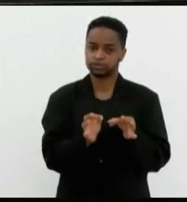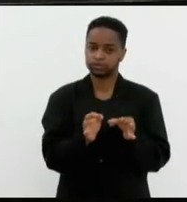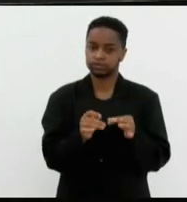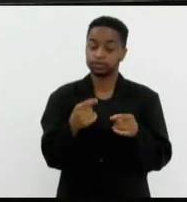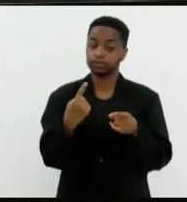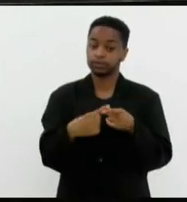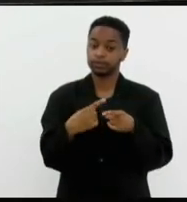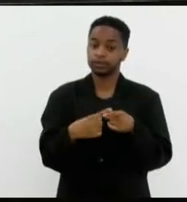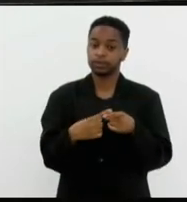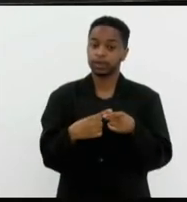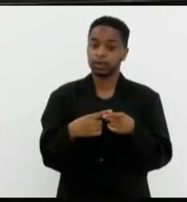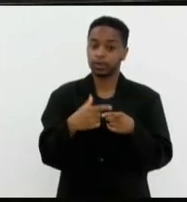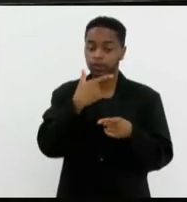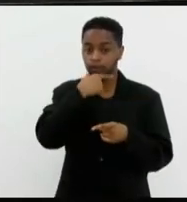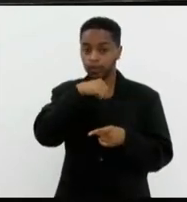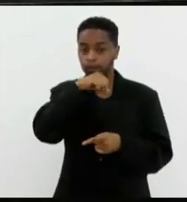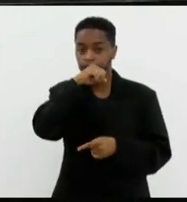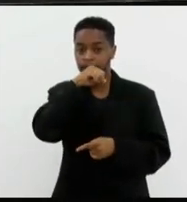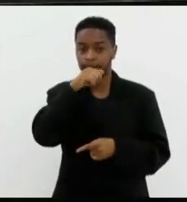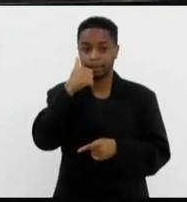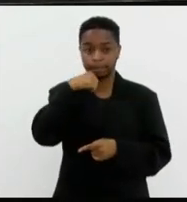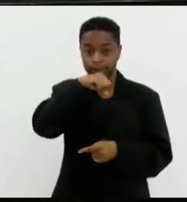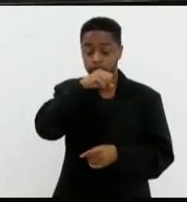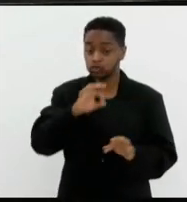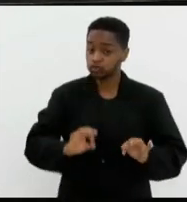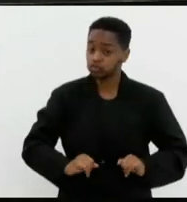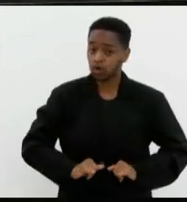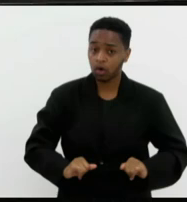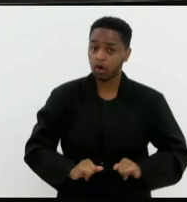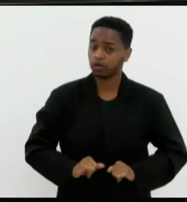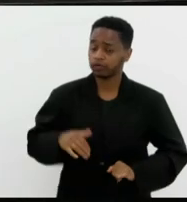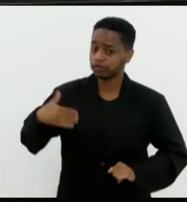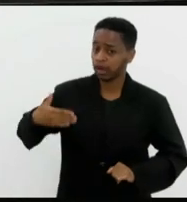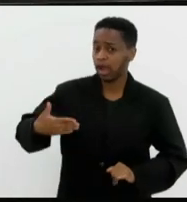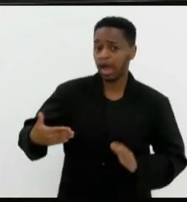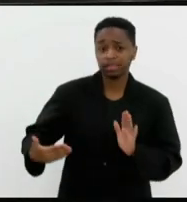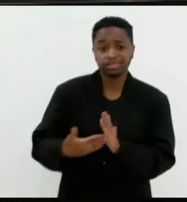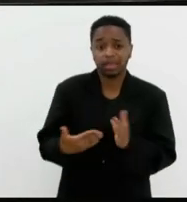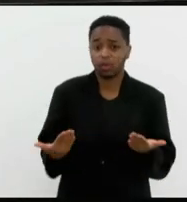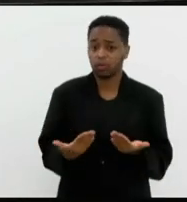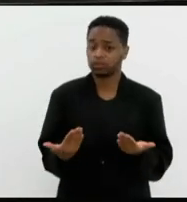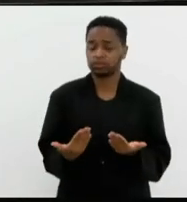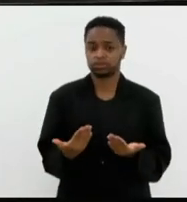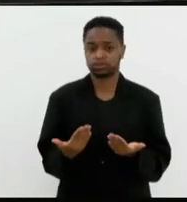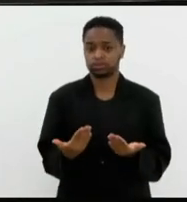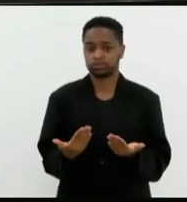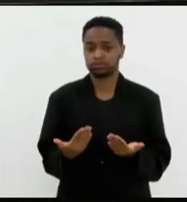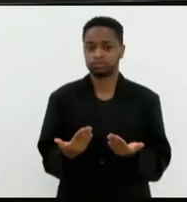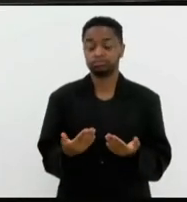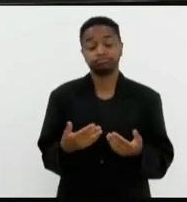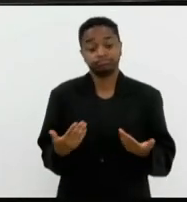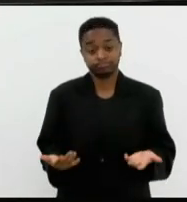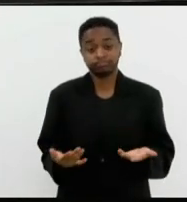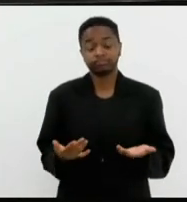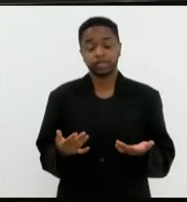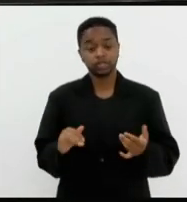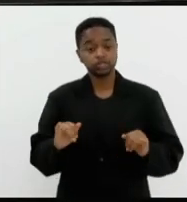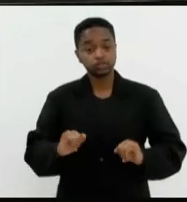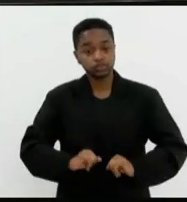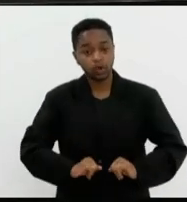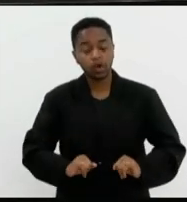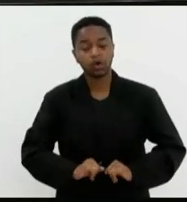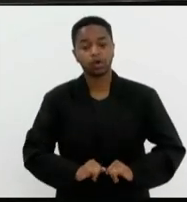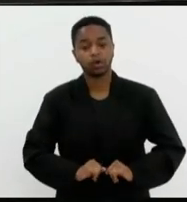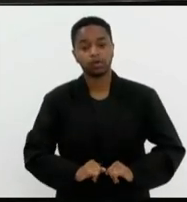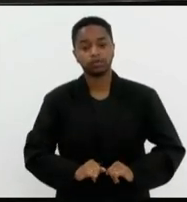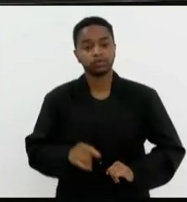pais até hoje sofrem, inclusive sofrem com,